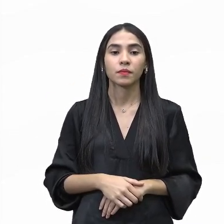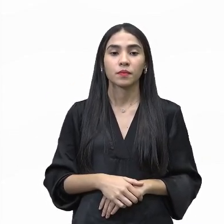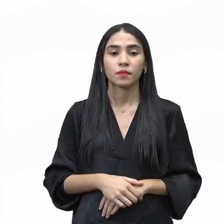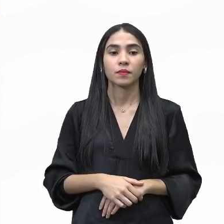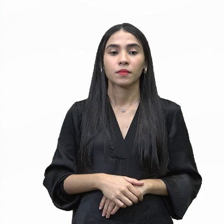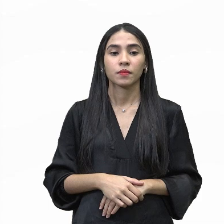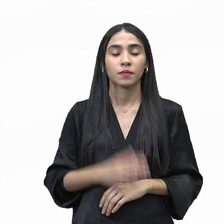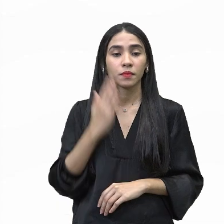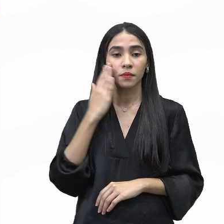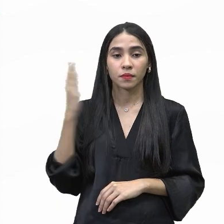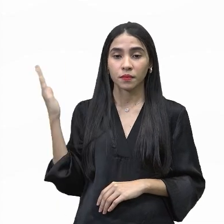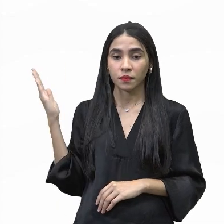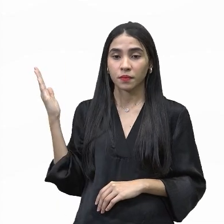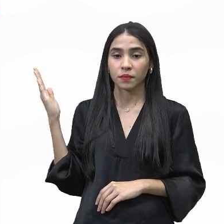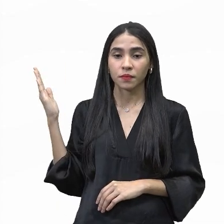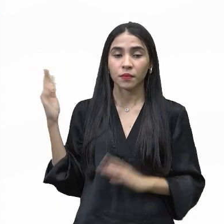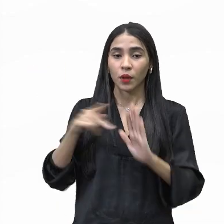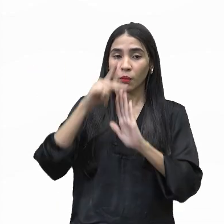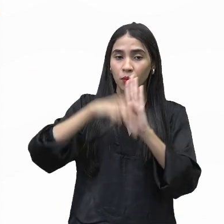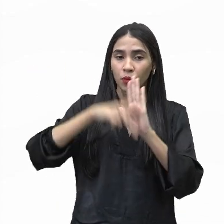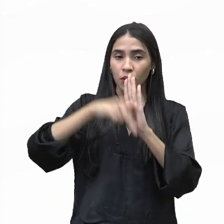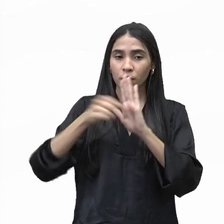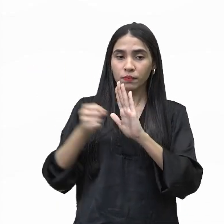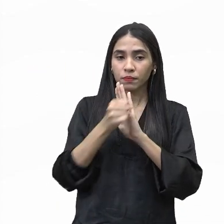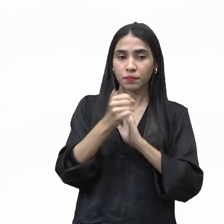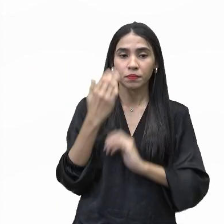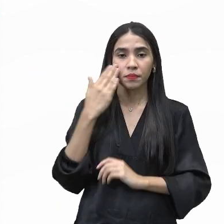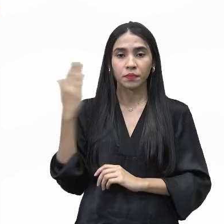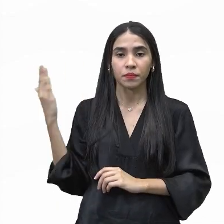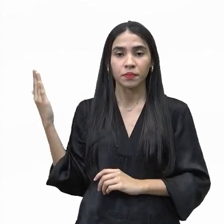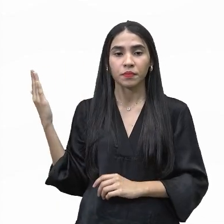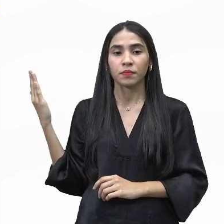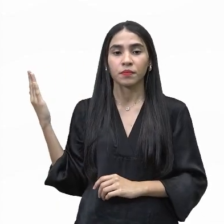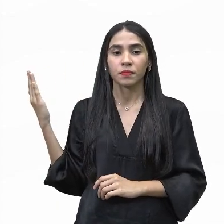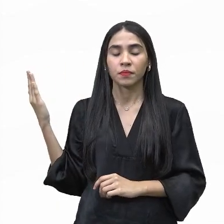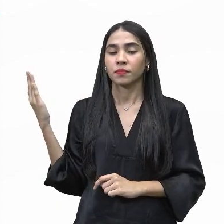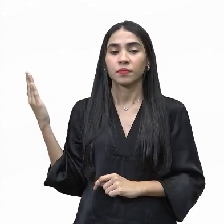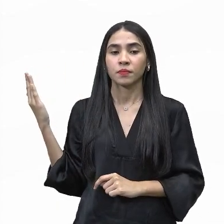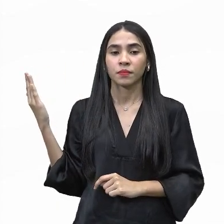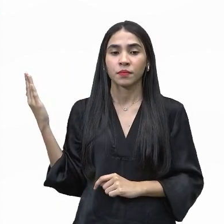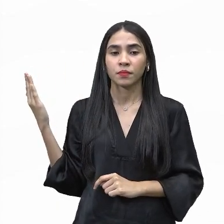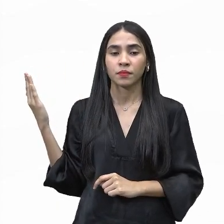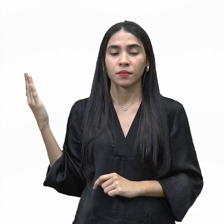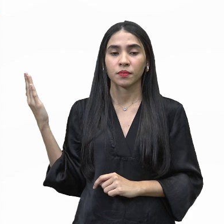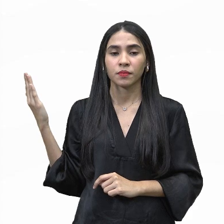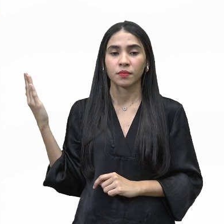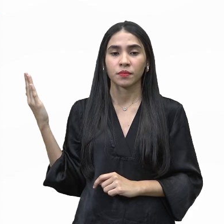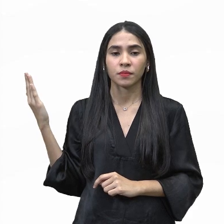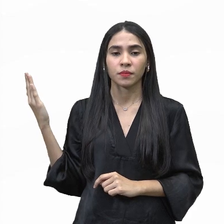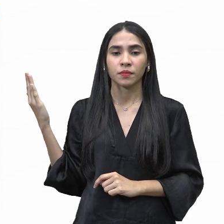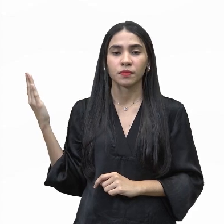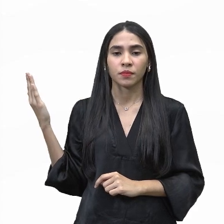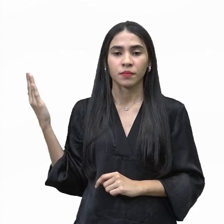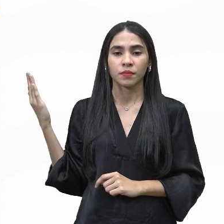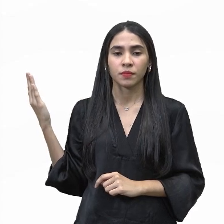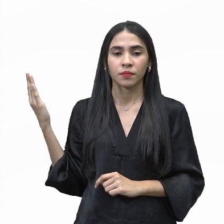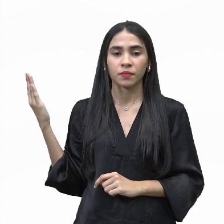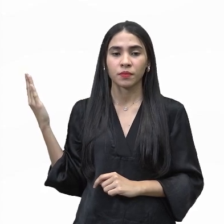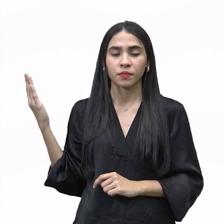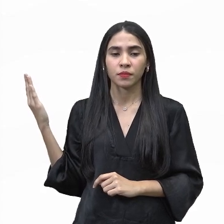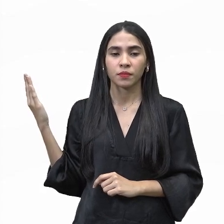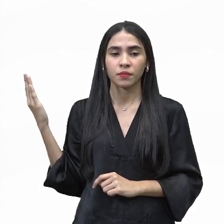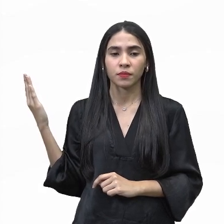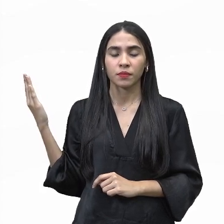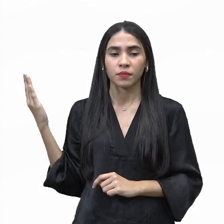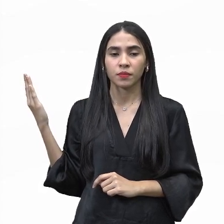Floresta de rendimento, projeto Jari, Pola Amazônia, projeto Grandes Carajás, Programa de